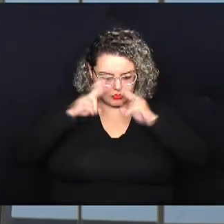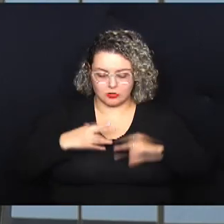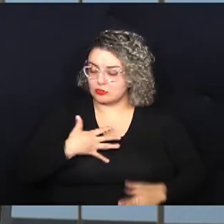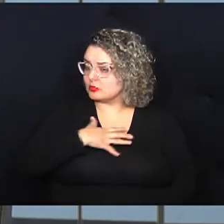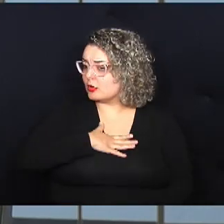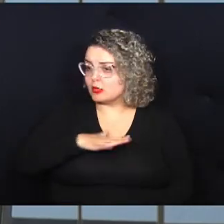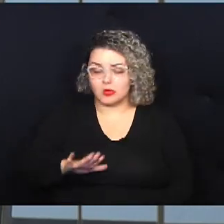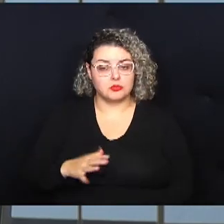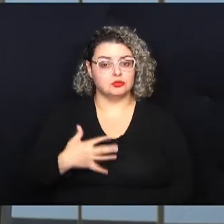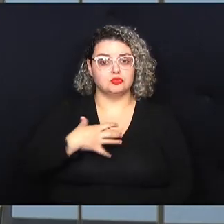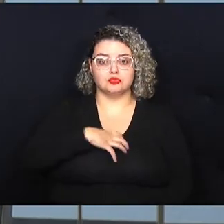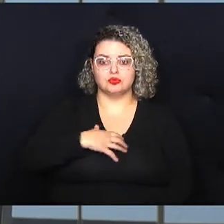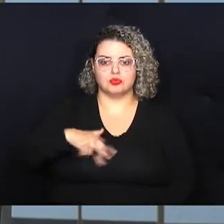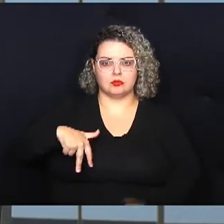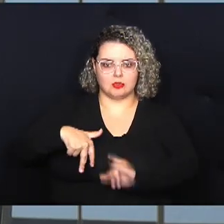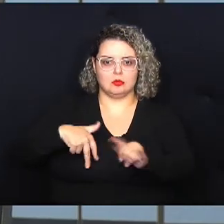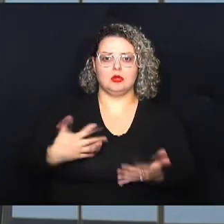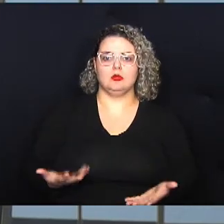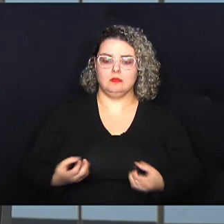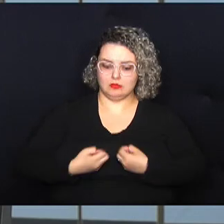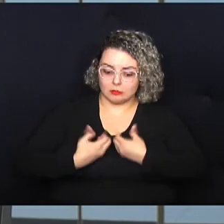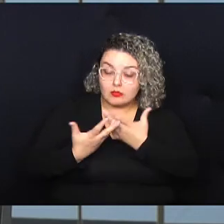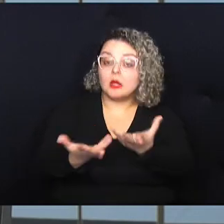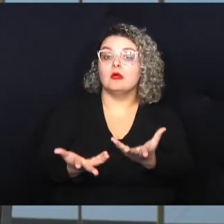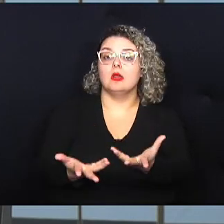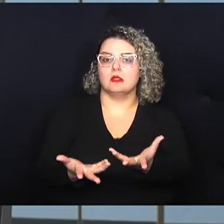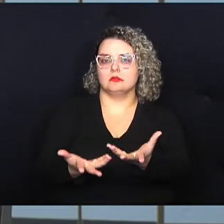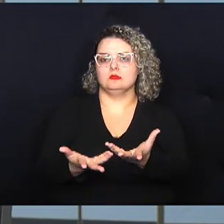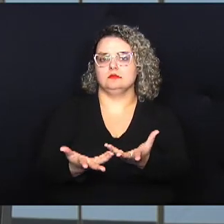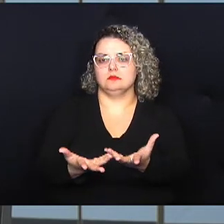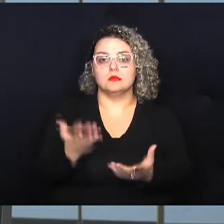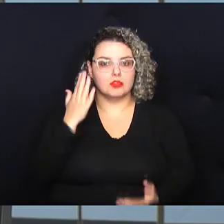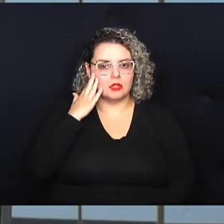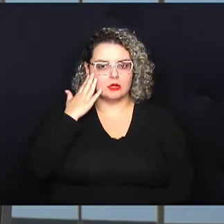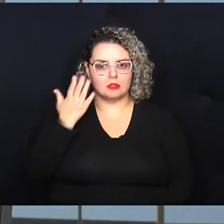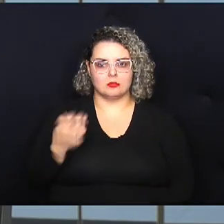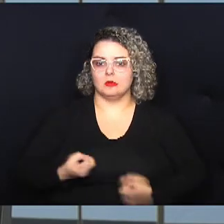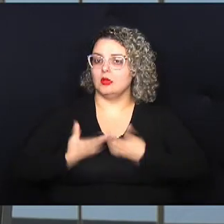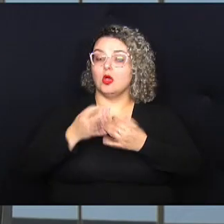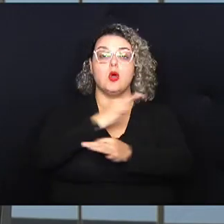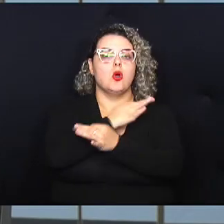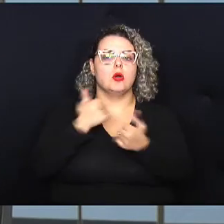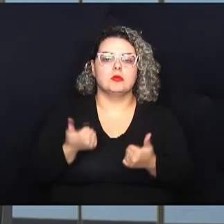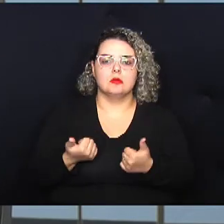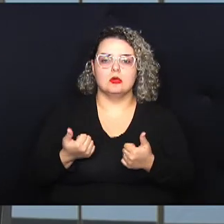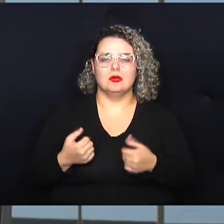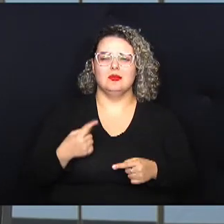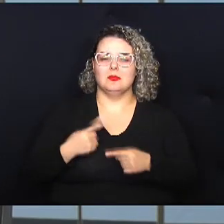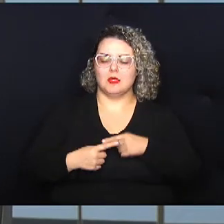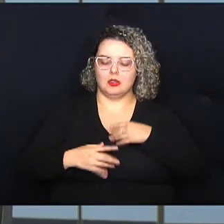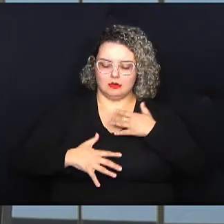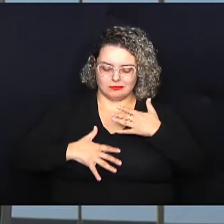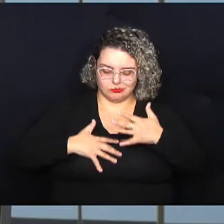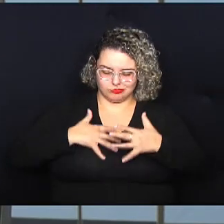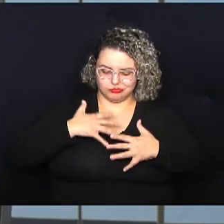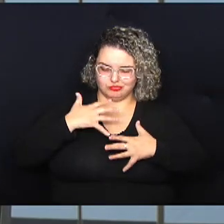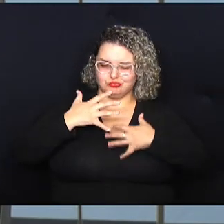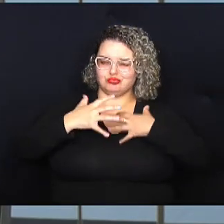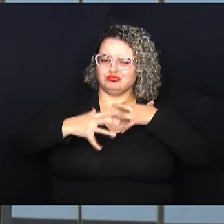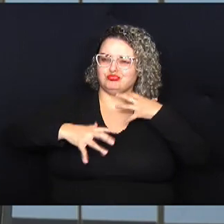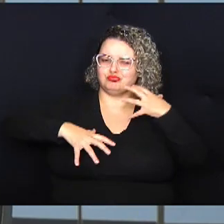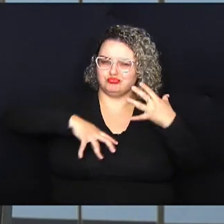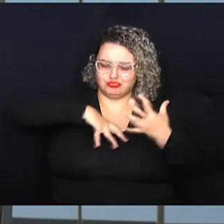forma que você se colocou, mas coloca para fora. Entendeu? Colocou para fora, ótimo, porque senão aquilo vai virar um